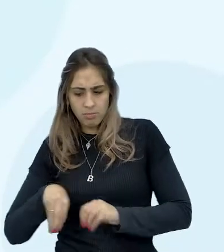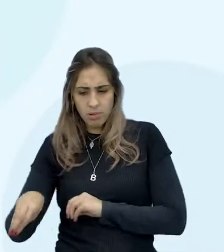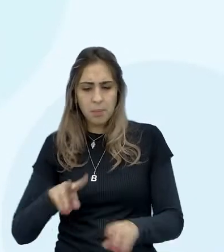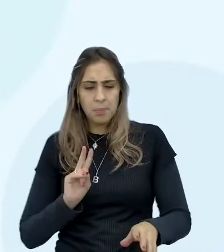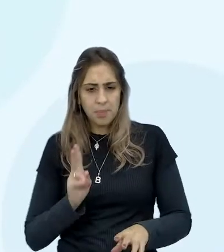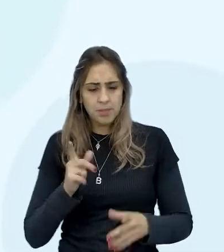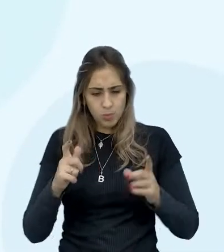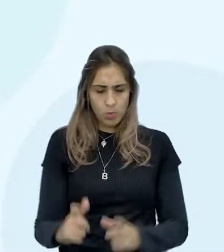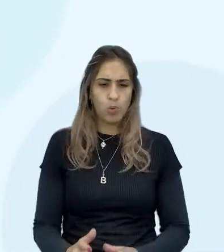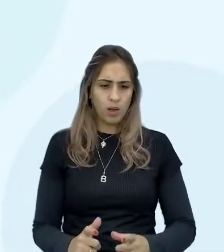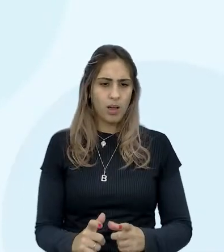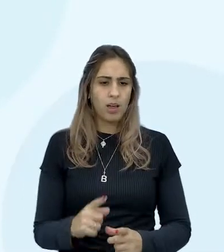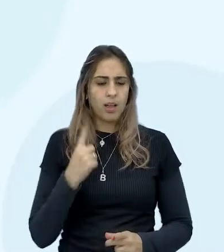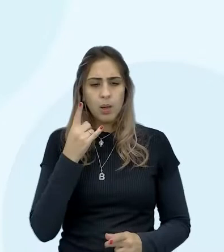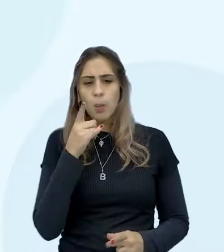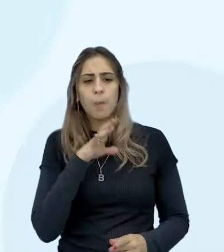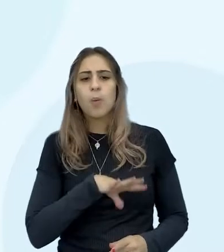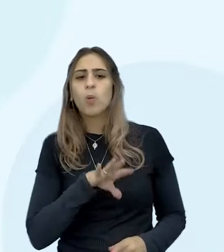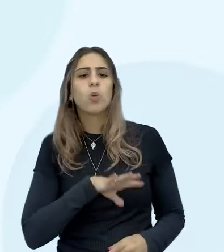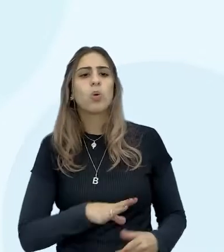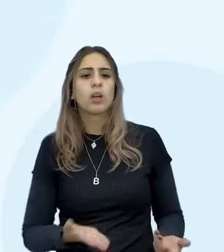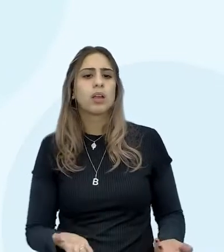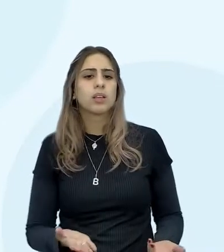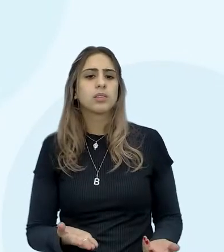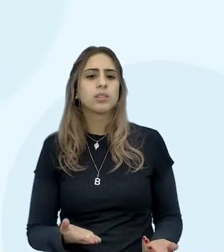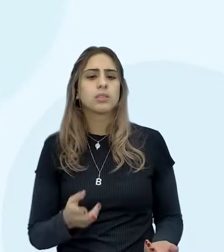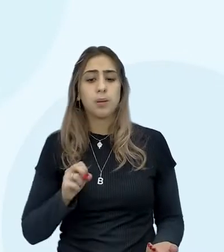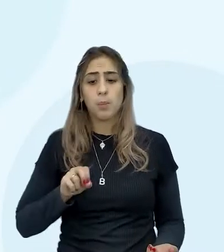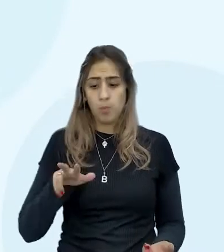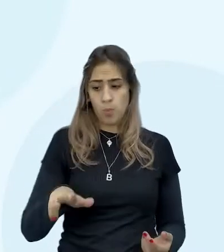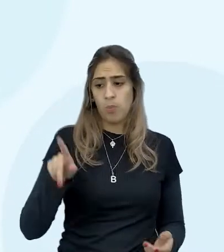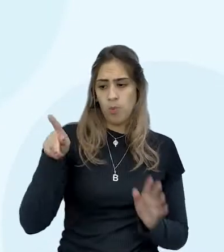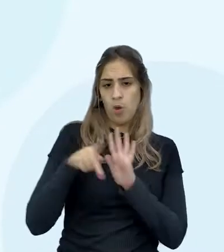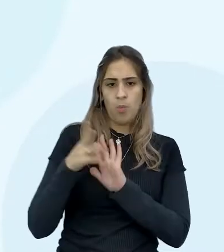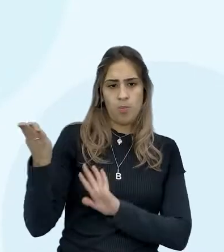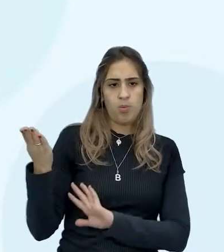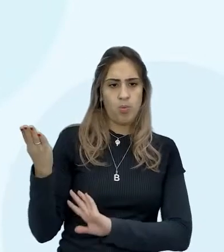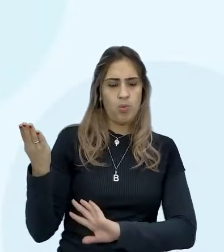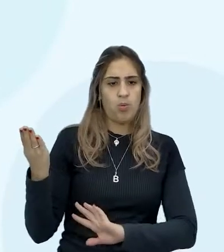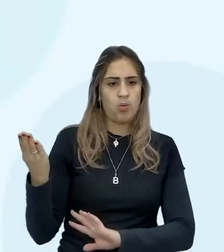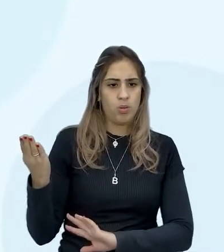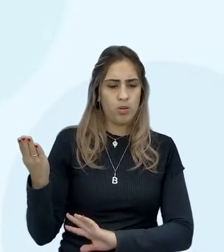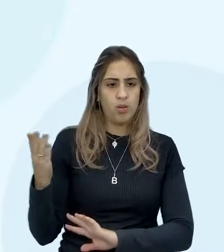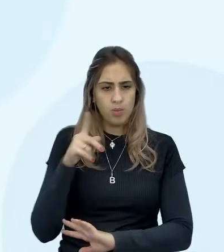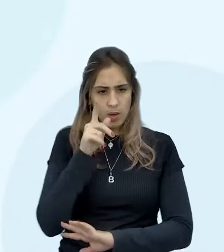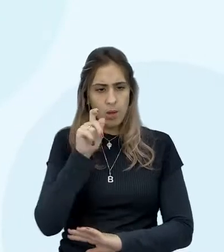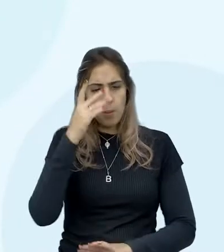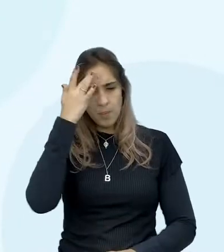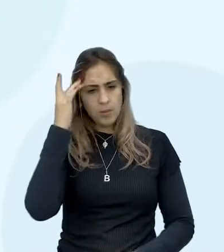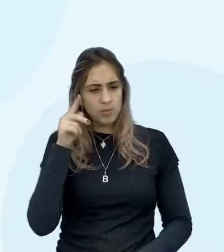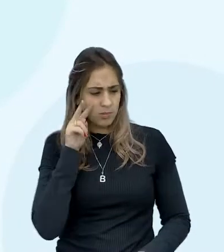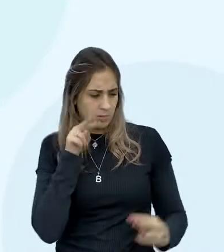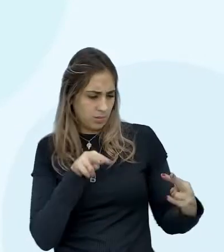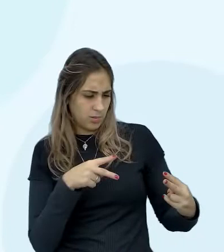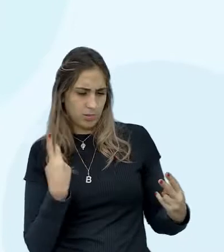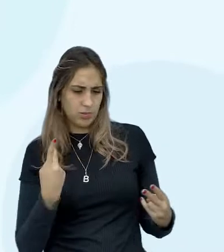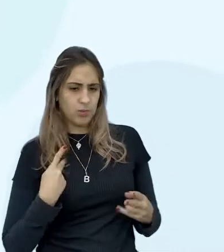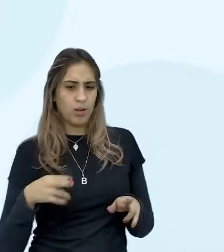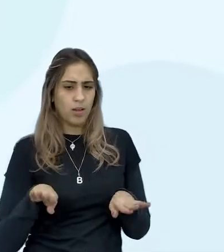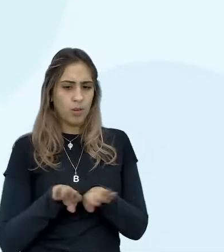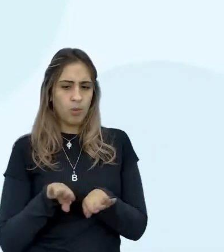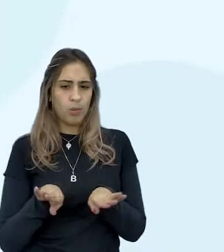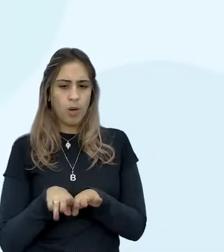mesma embalagem que um português e que, por exemplo, um angolano? Você consegue olhar para isso e falar, não, gente, a gente é